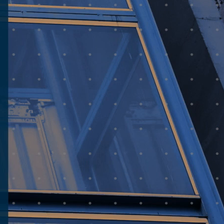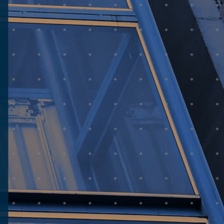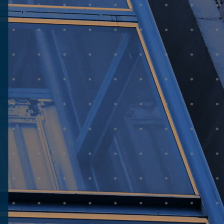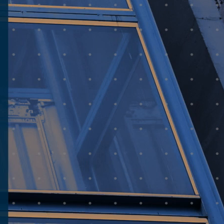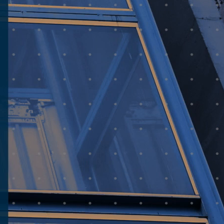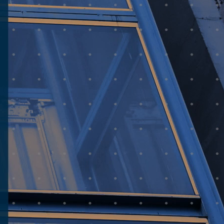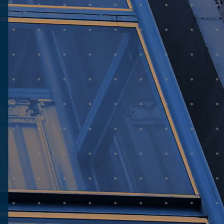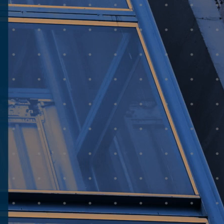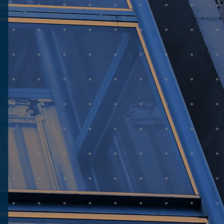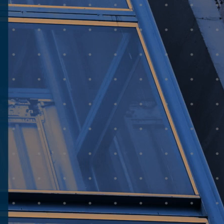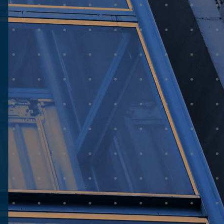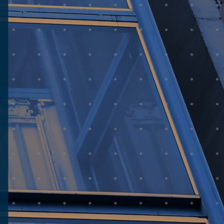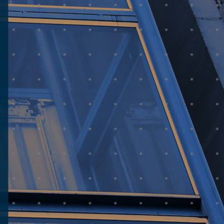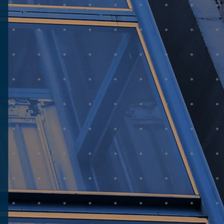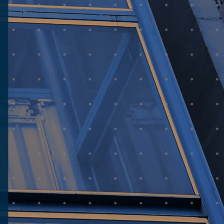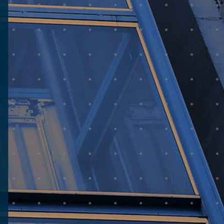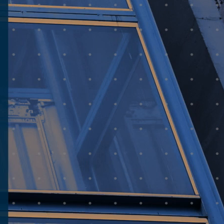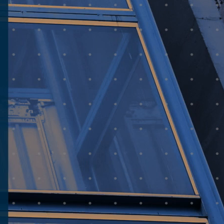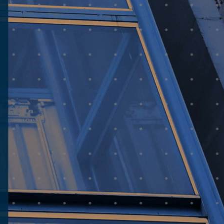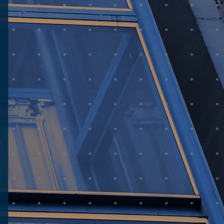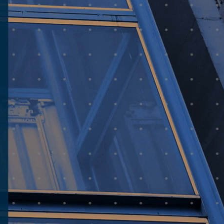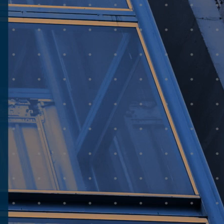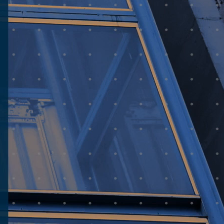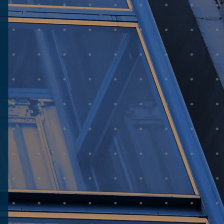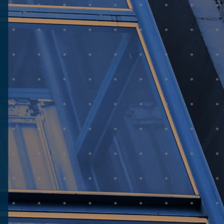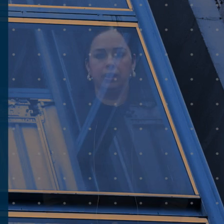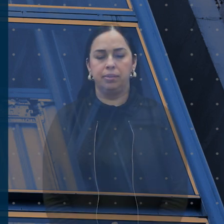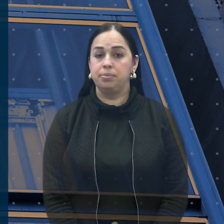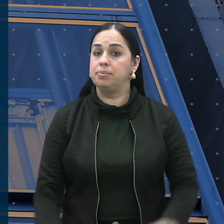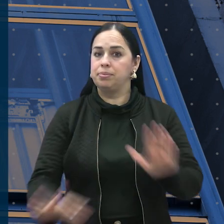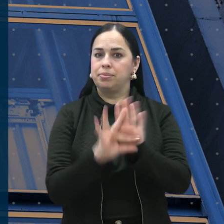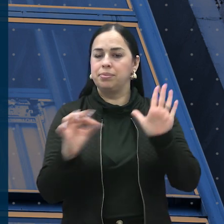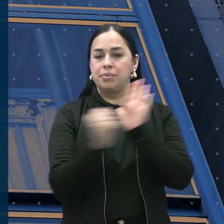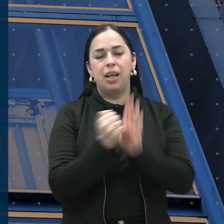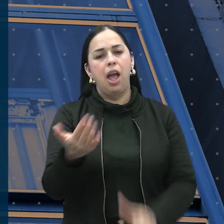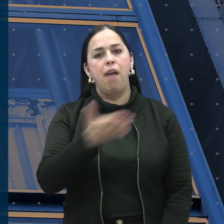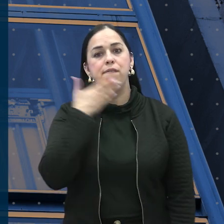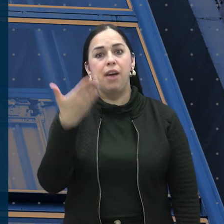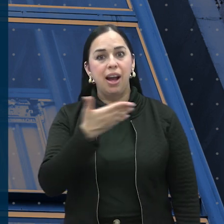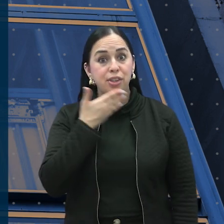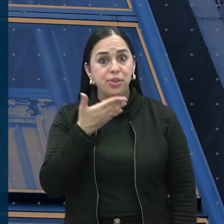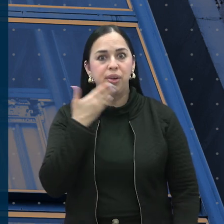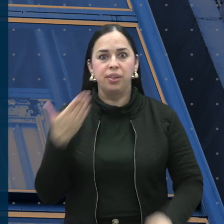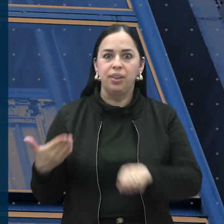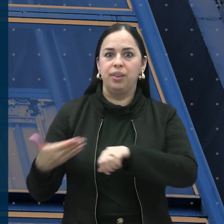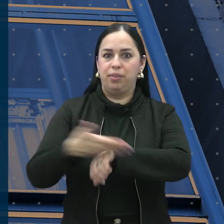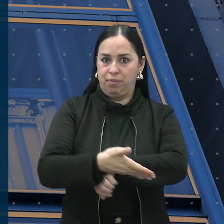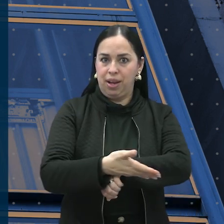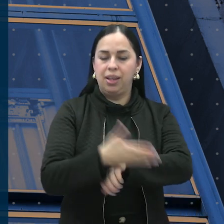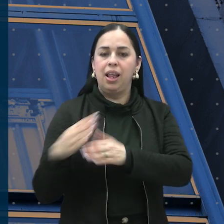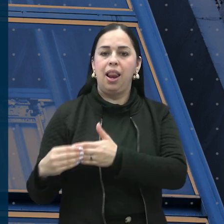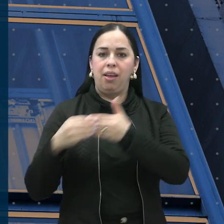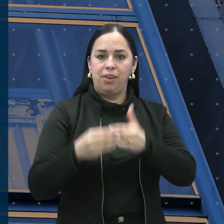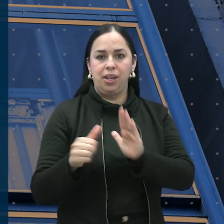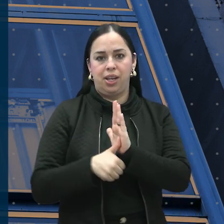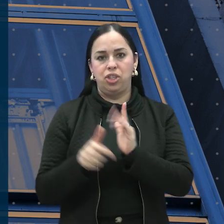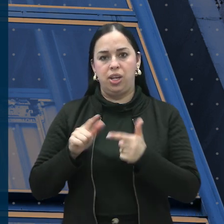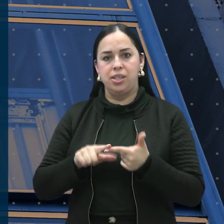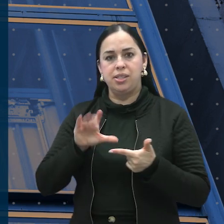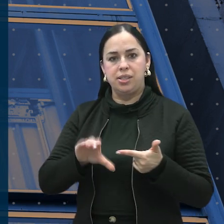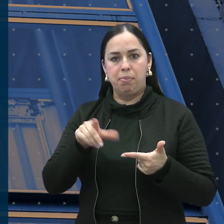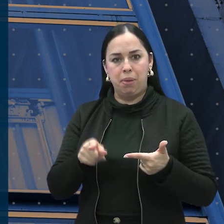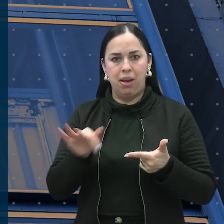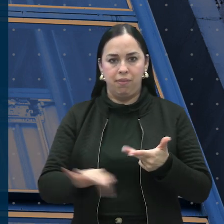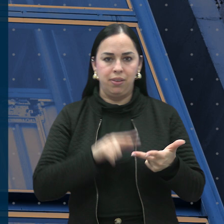lanchonetes, operador de teleatendimento ativo e porteiro. Para se candidatar é fácil, é só comparecer ao PAT